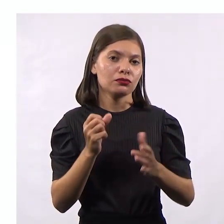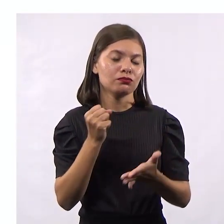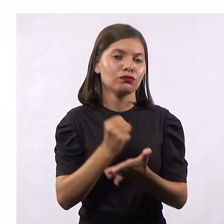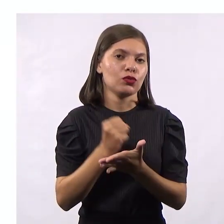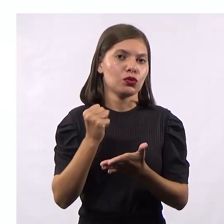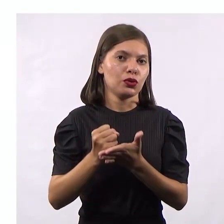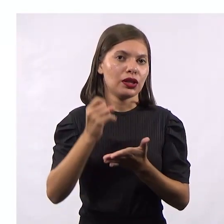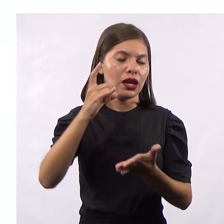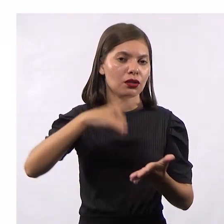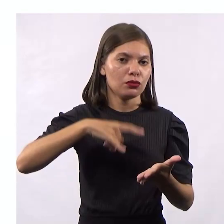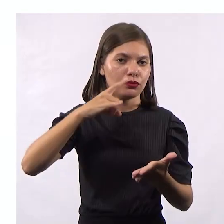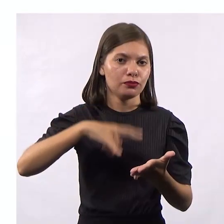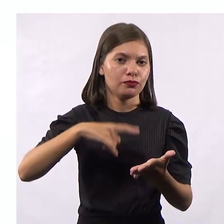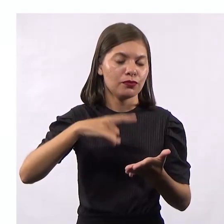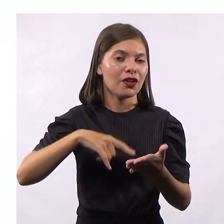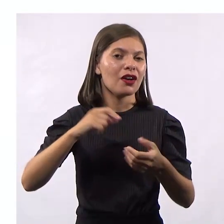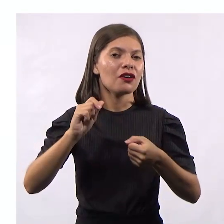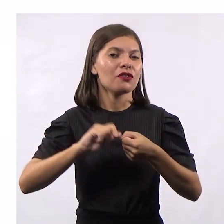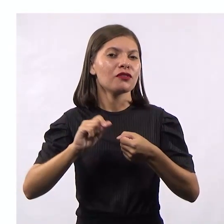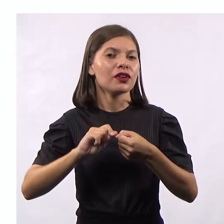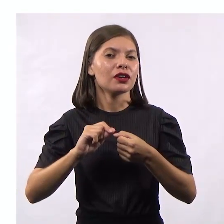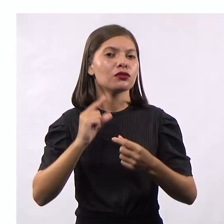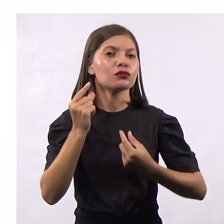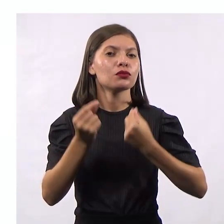o contrato ele vai ter que ser executado